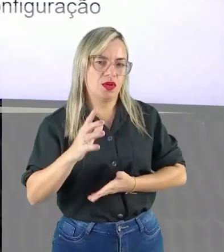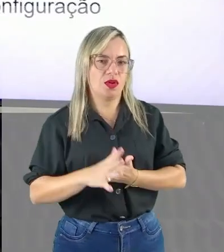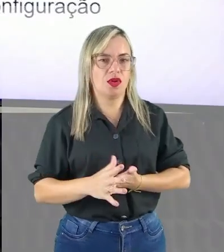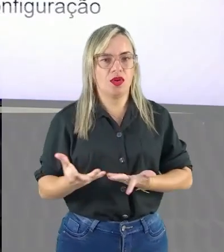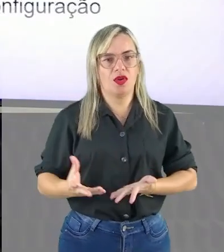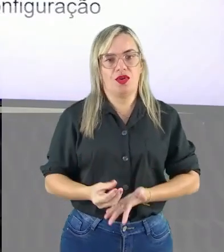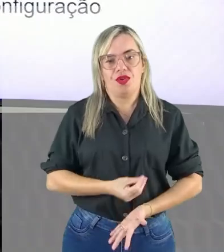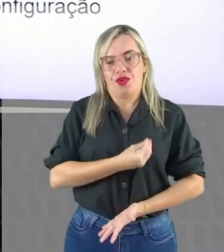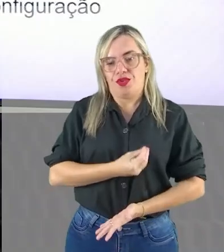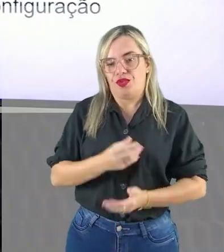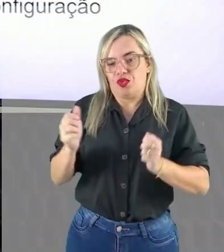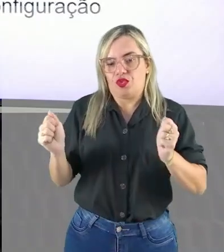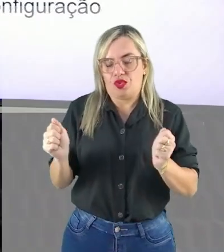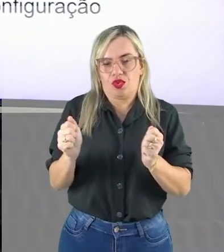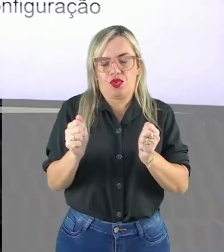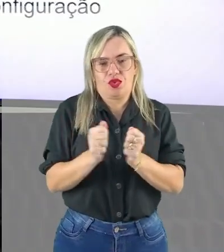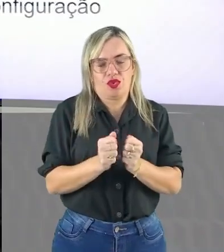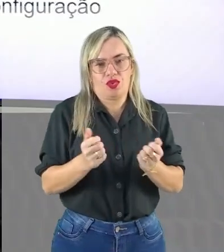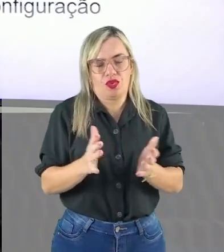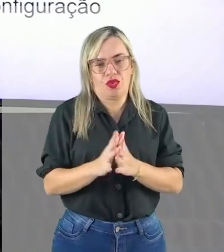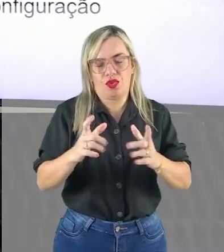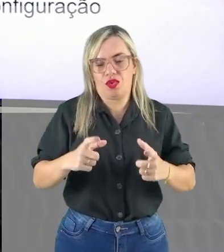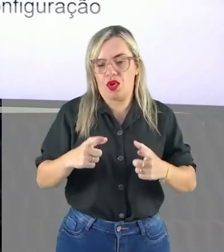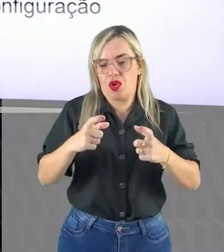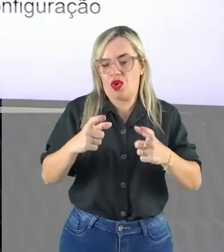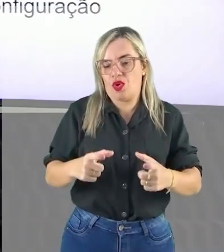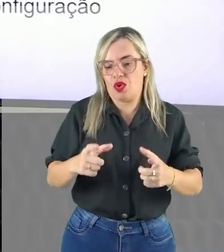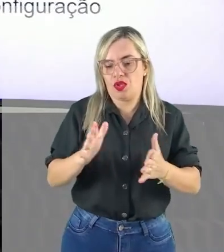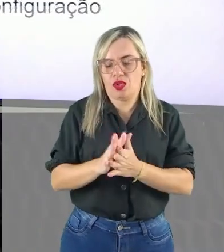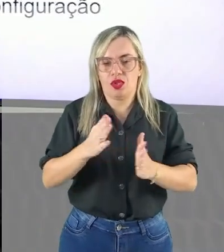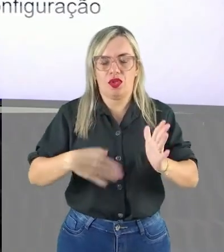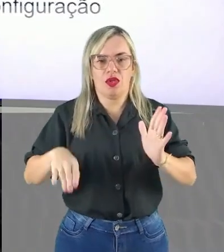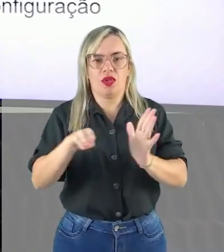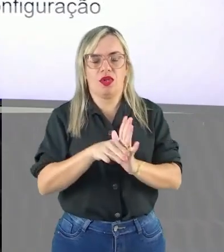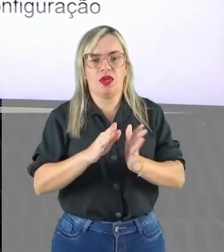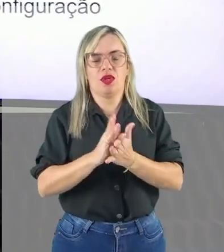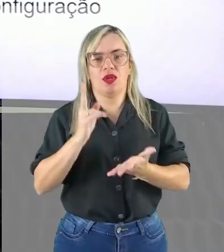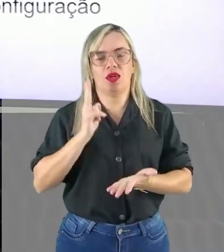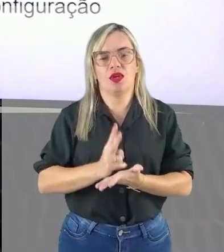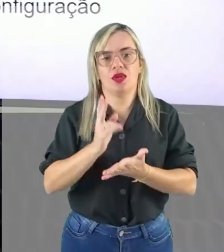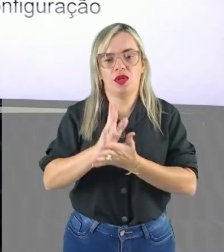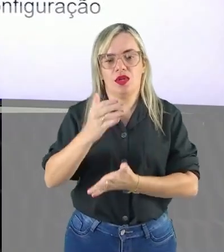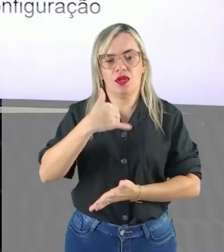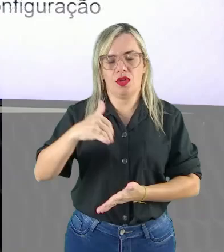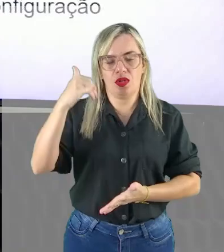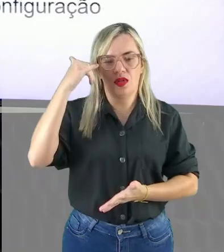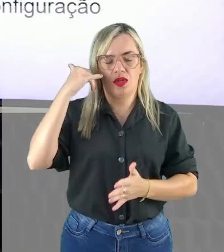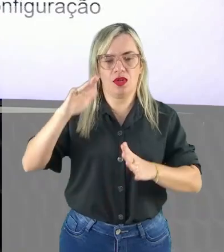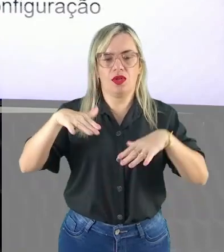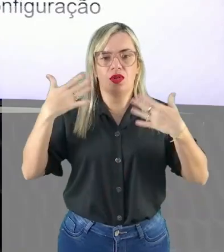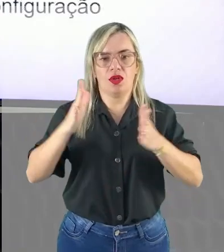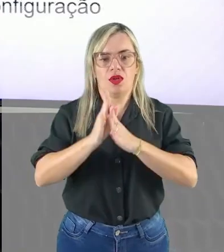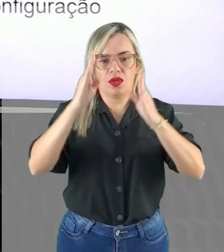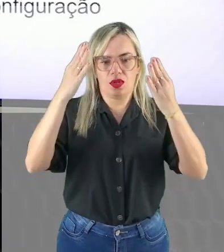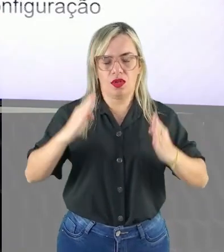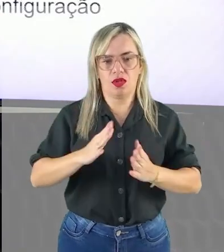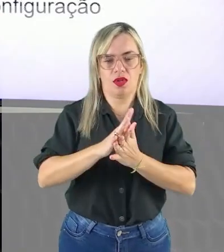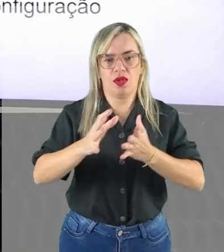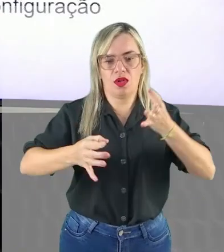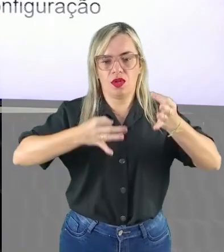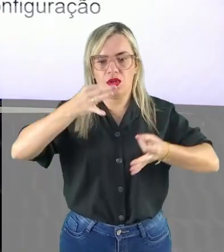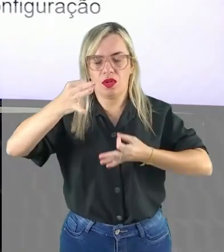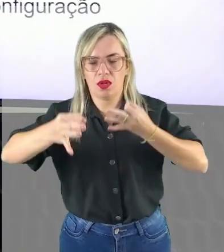a gente, né, pessoal? Então, por onde nós vamos, a gente sempre leva o celular. Então, vamos verificar que crítica é essa que ele vai